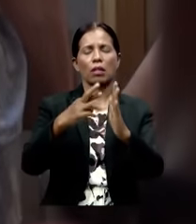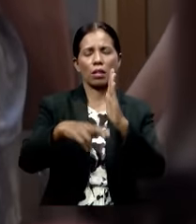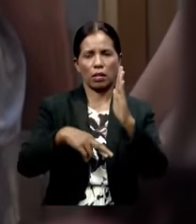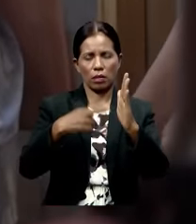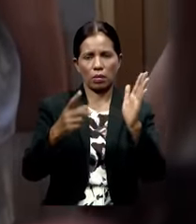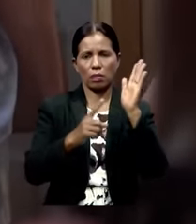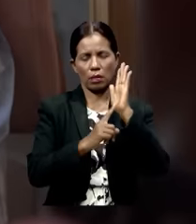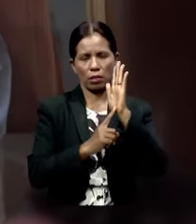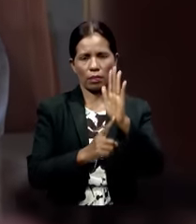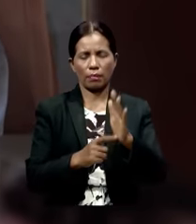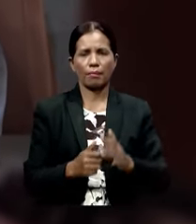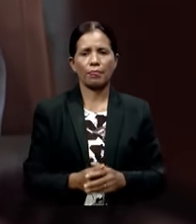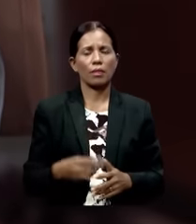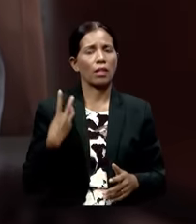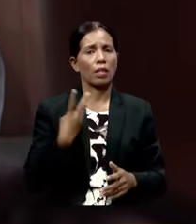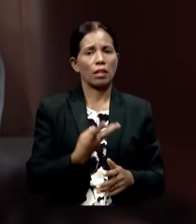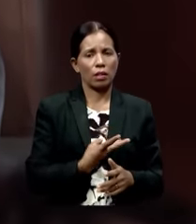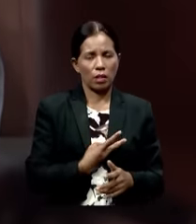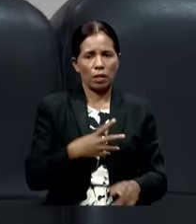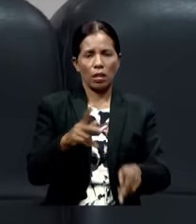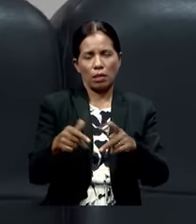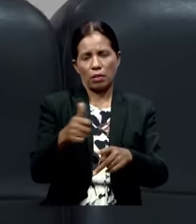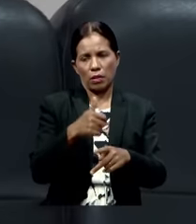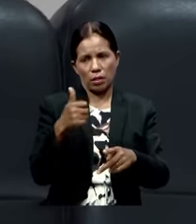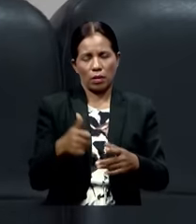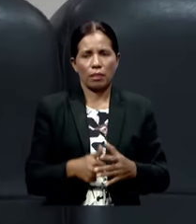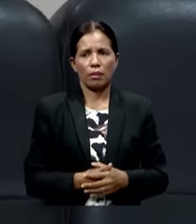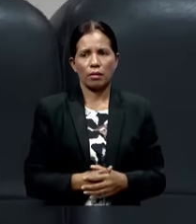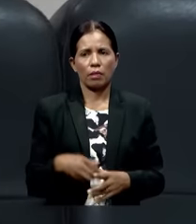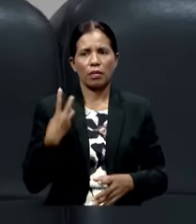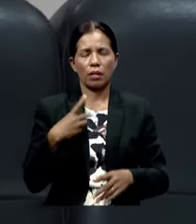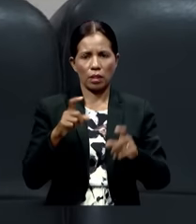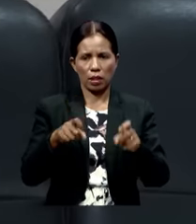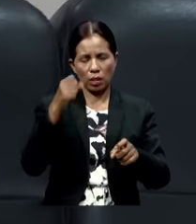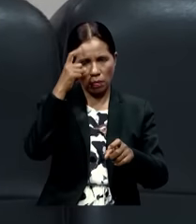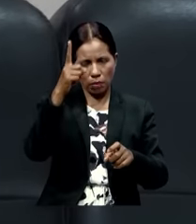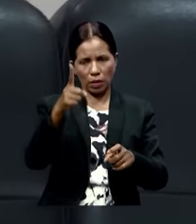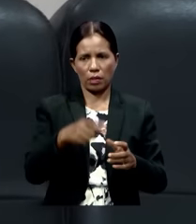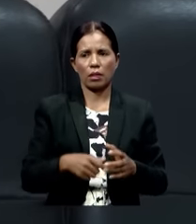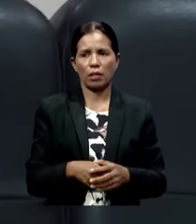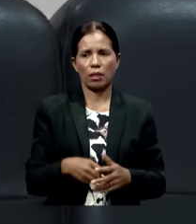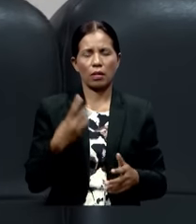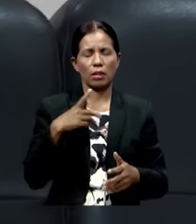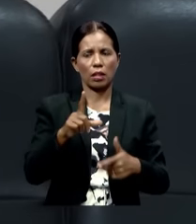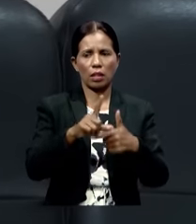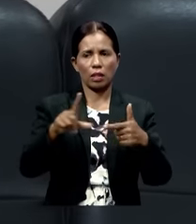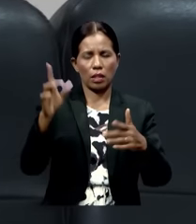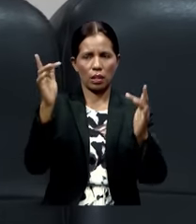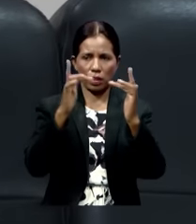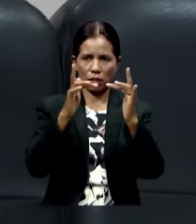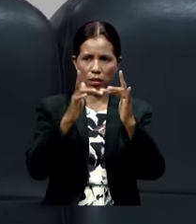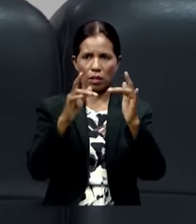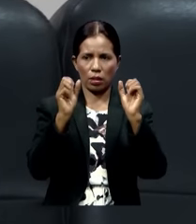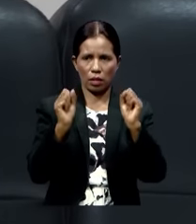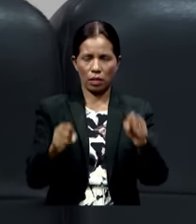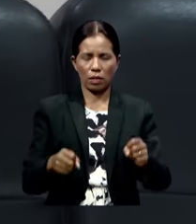for sair. Então, a gente tem um balo, cara, tem que compreender, tem a linha internet da Laruma, vamos